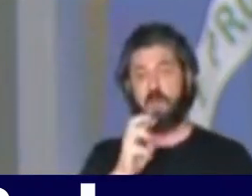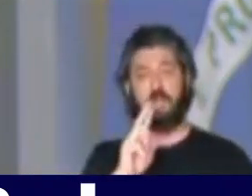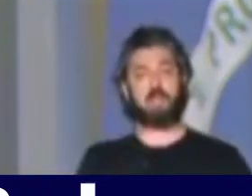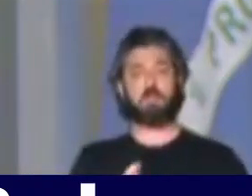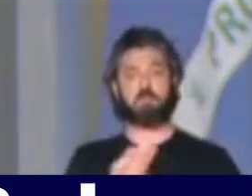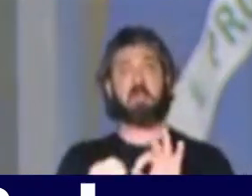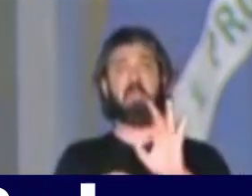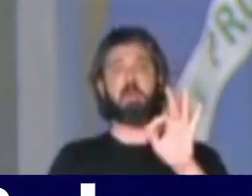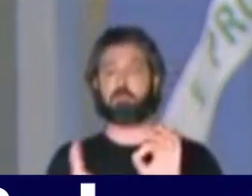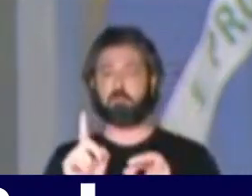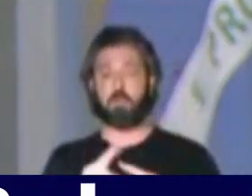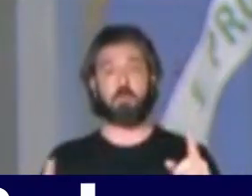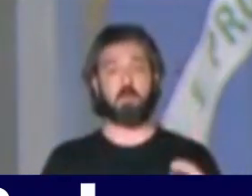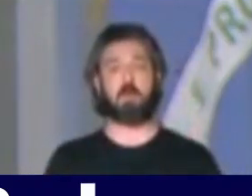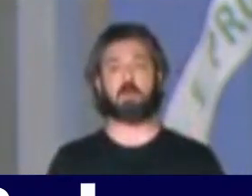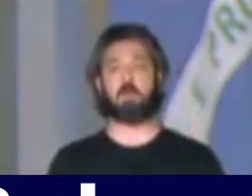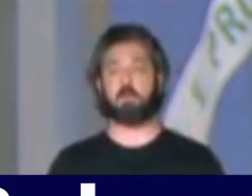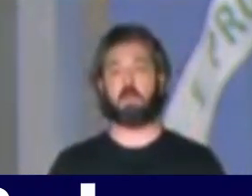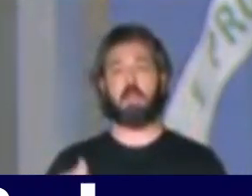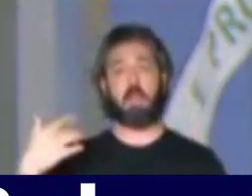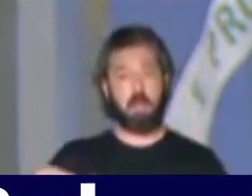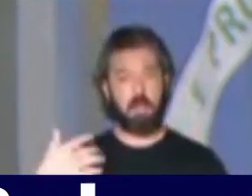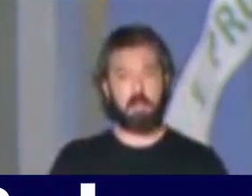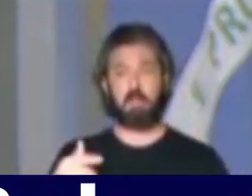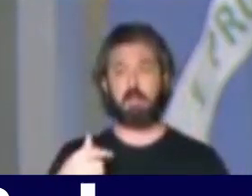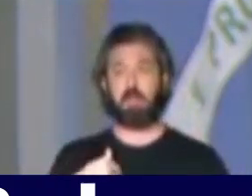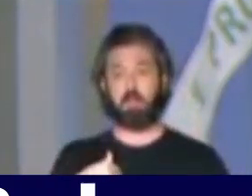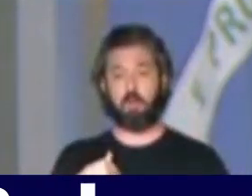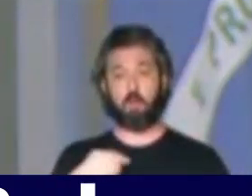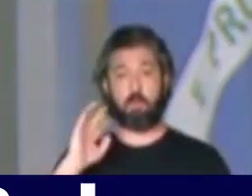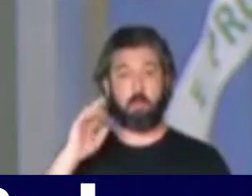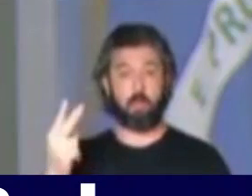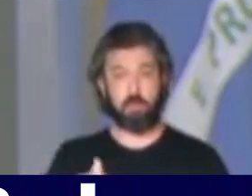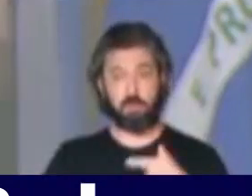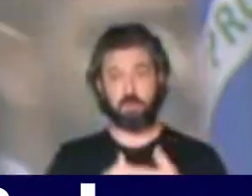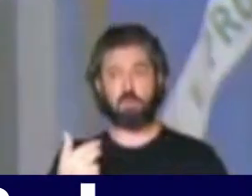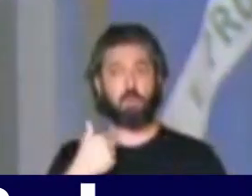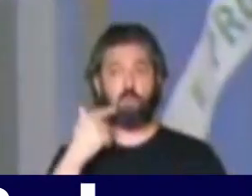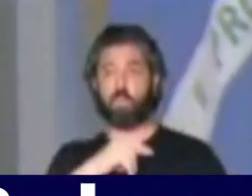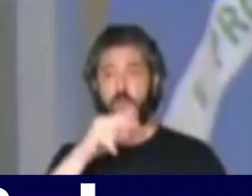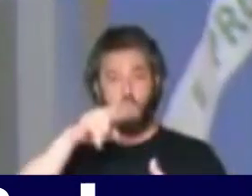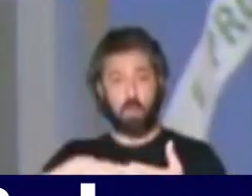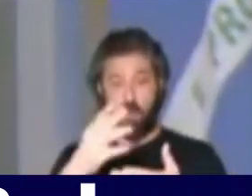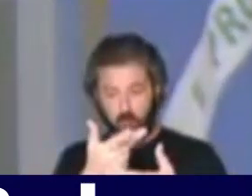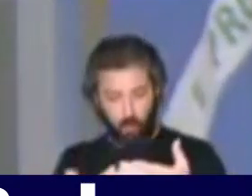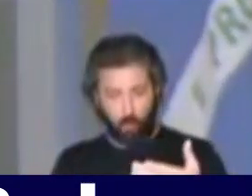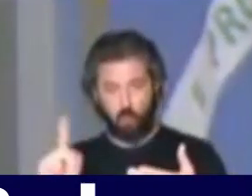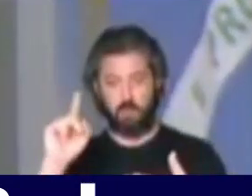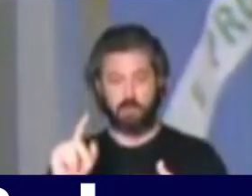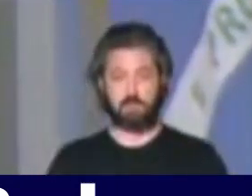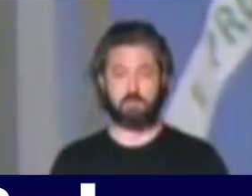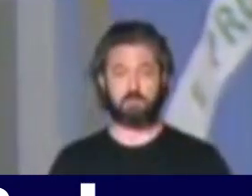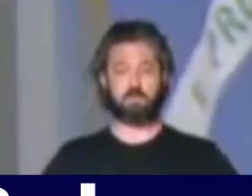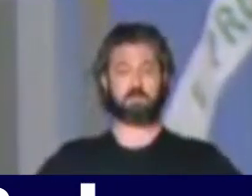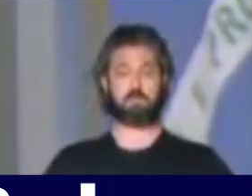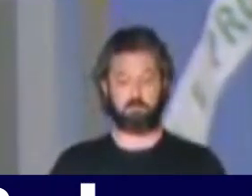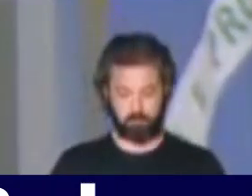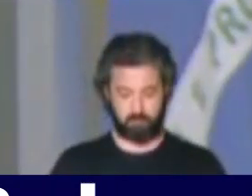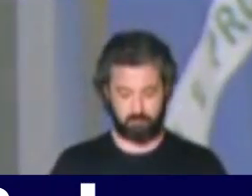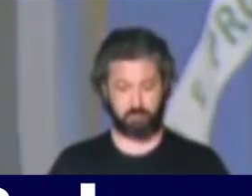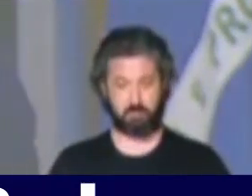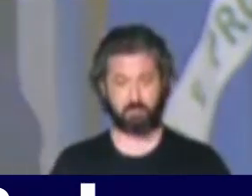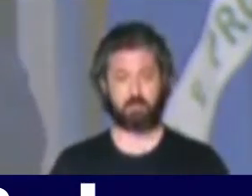prolongar a conversa, abre aspas, "Caraca, eu estou em BH trabalhando, por isso não consigo olhar muito aqui", fecha aspas, disse